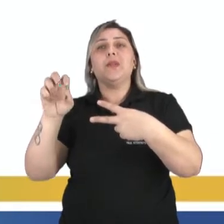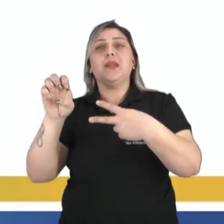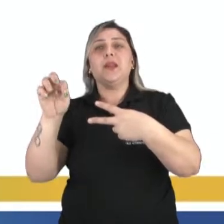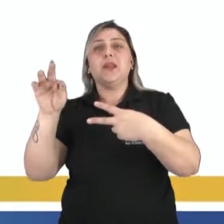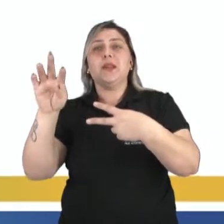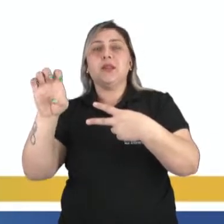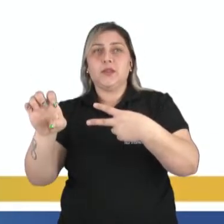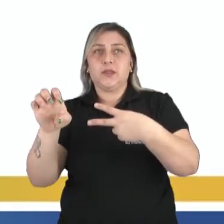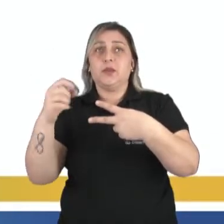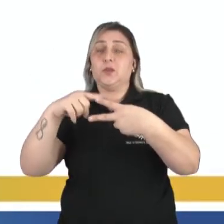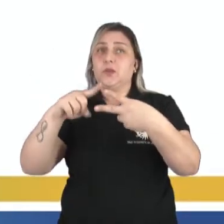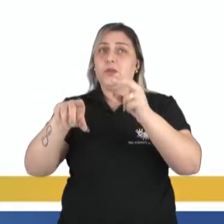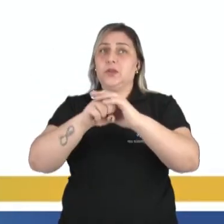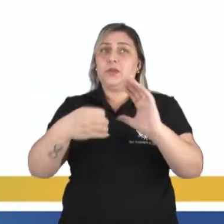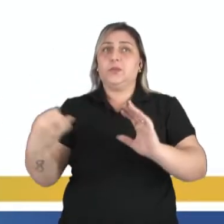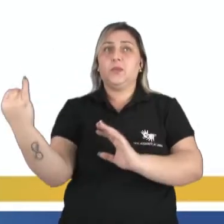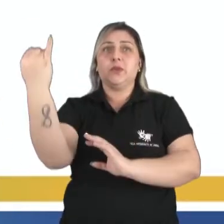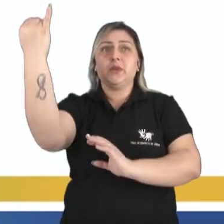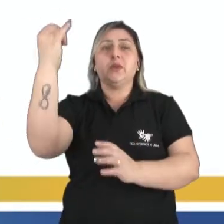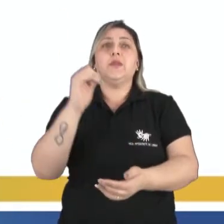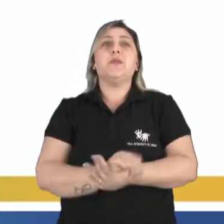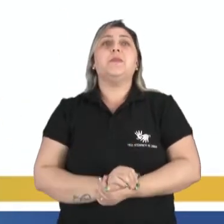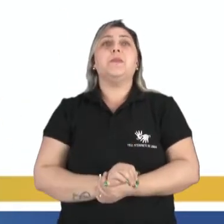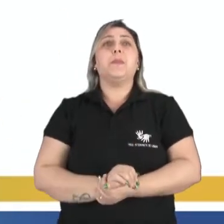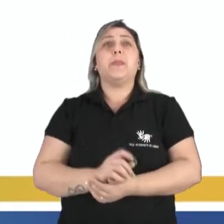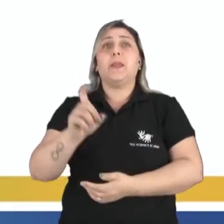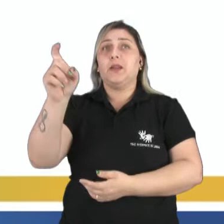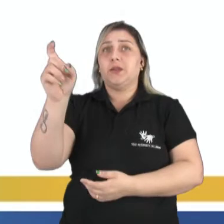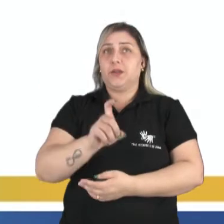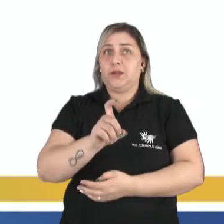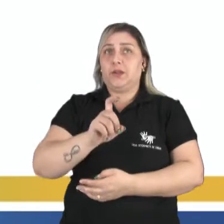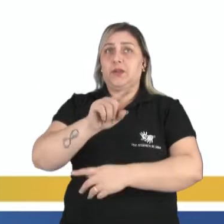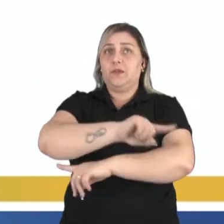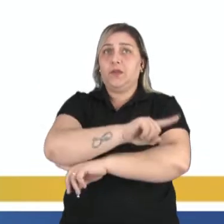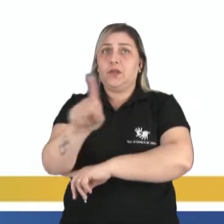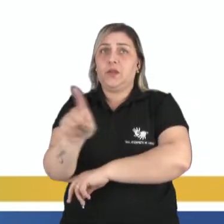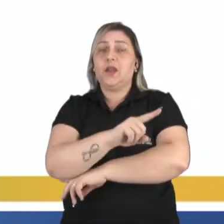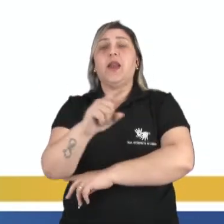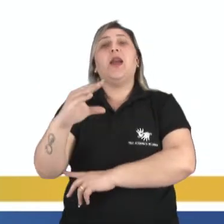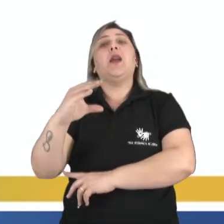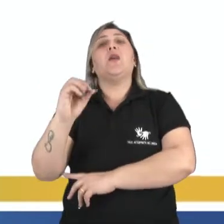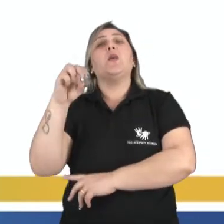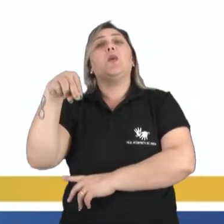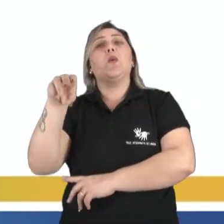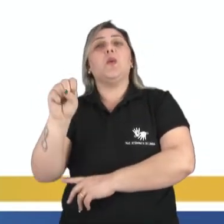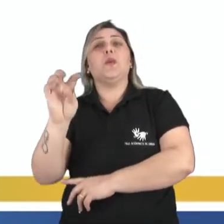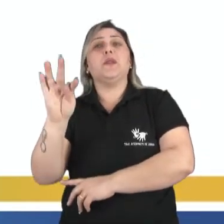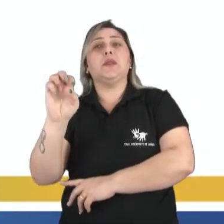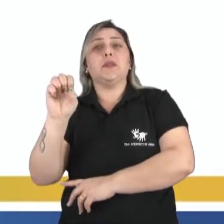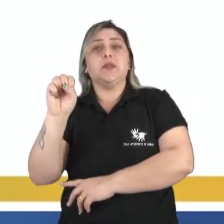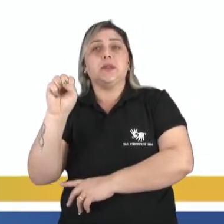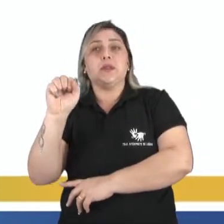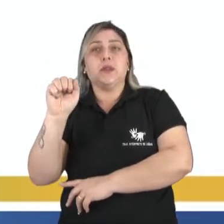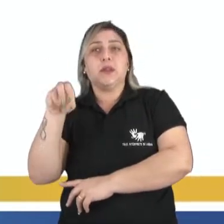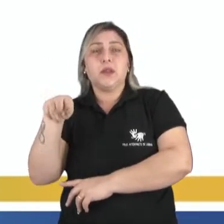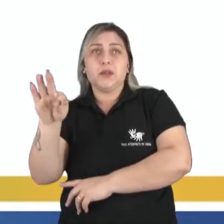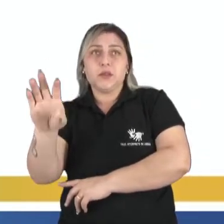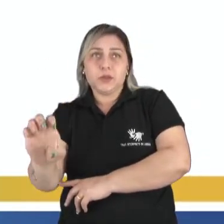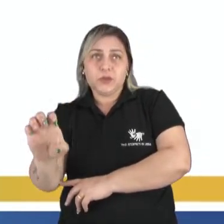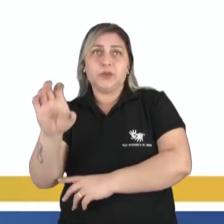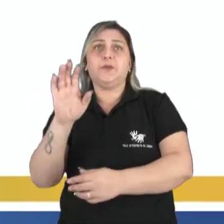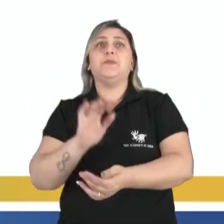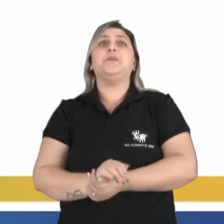características importantes aqui sobre isso. Ó. Em X, a velocidade ela é constante, movimento uniforme.